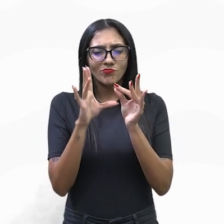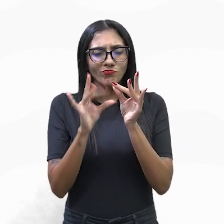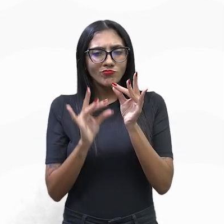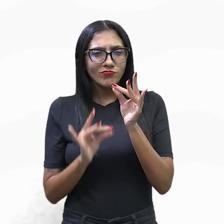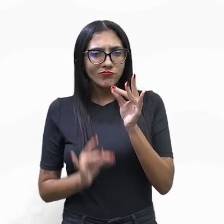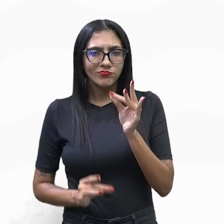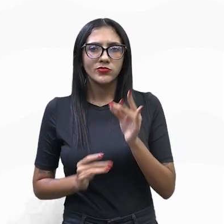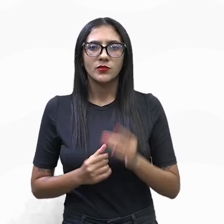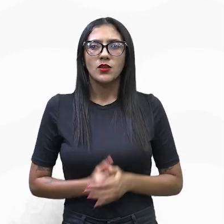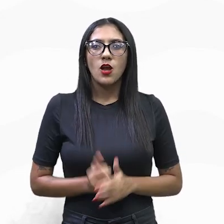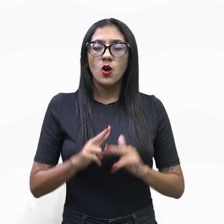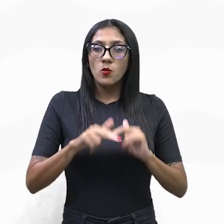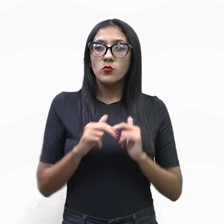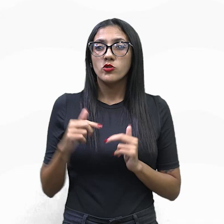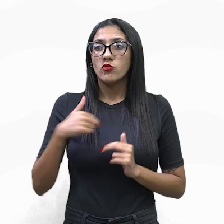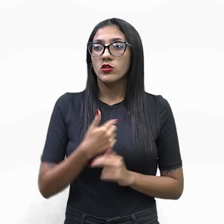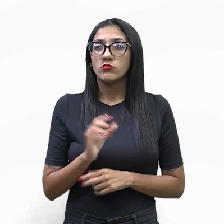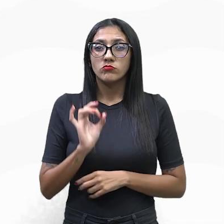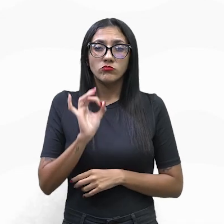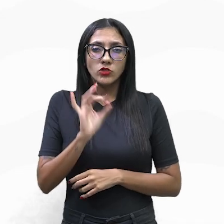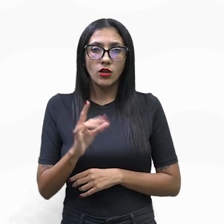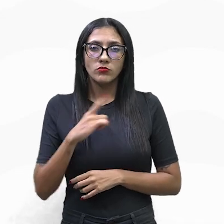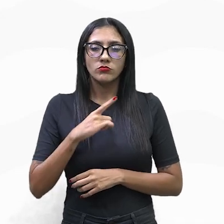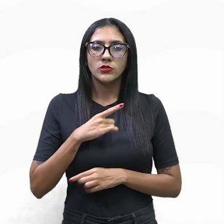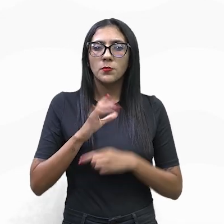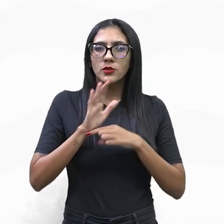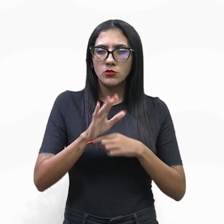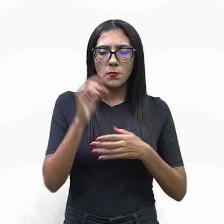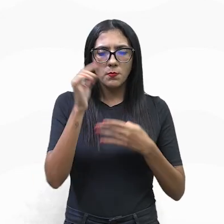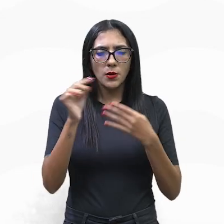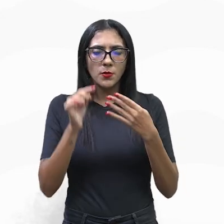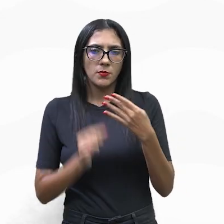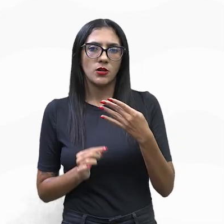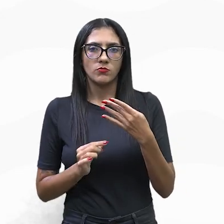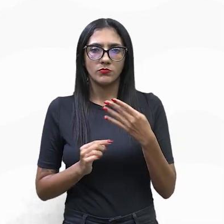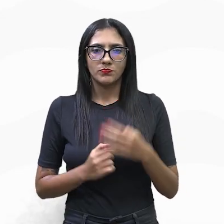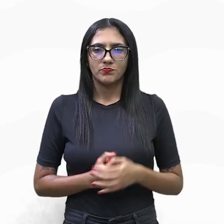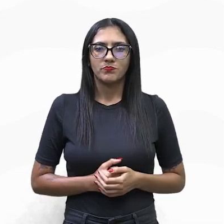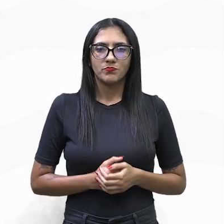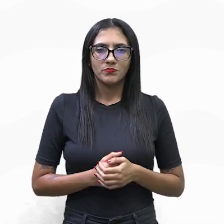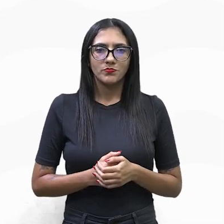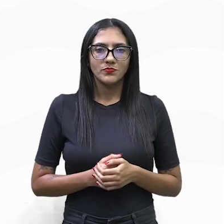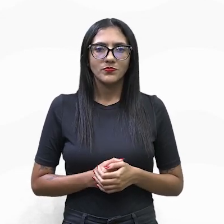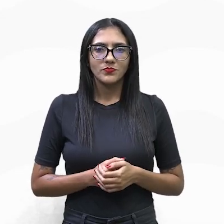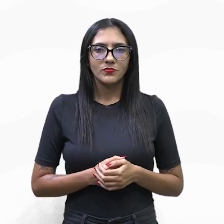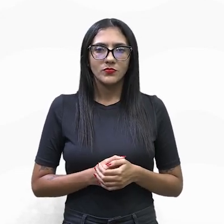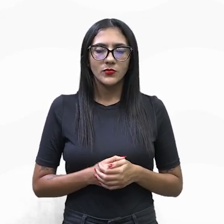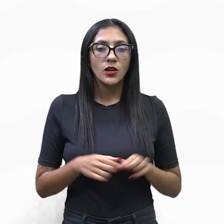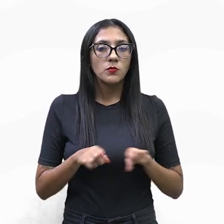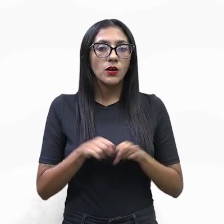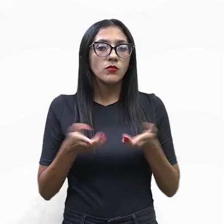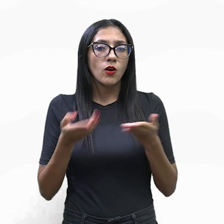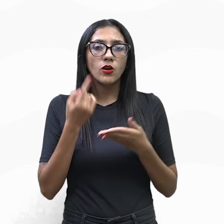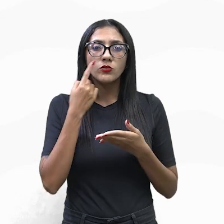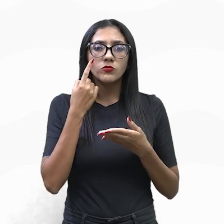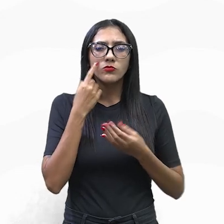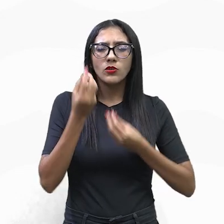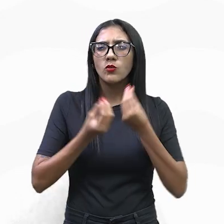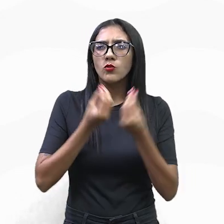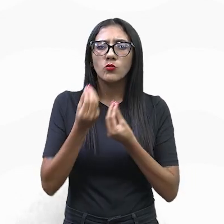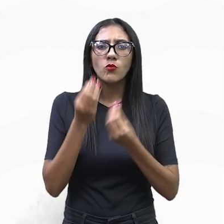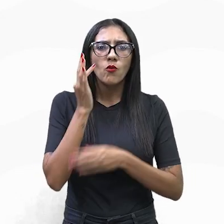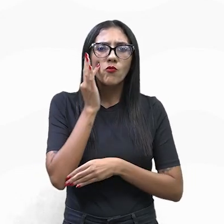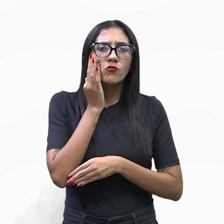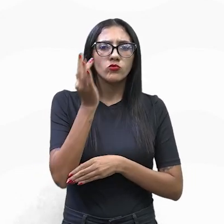estamos elencando alguns pontos somente, mas não se prendendo somente a hoje. Vamos aí, projeções sobre o futuro do